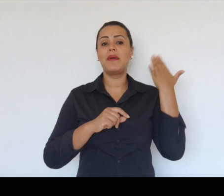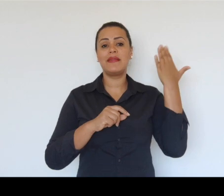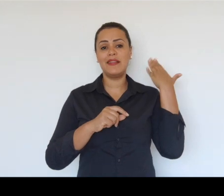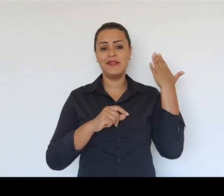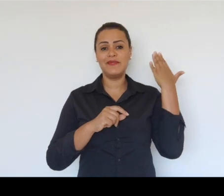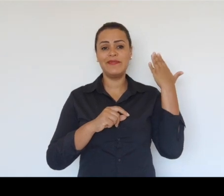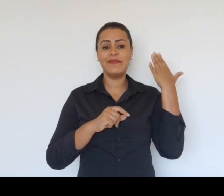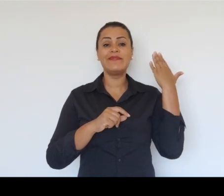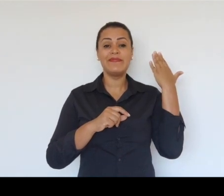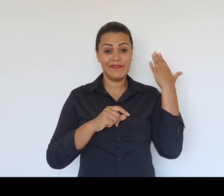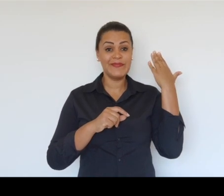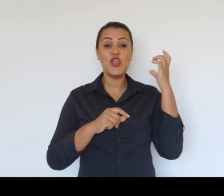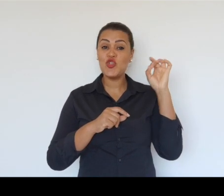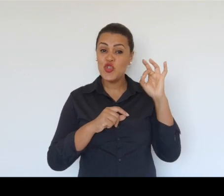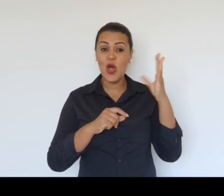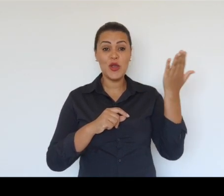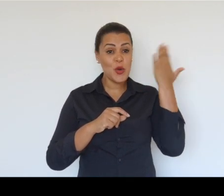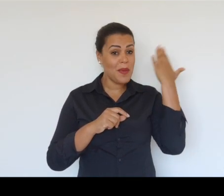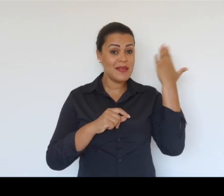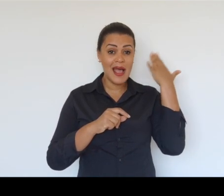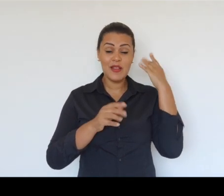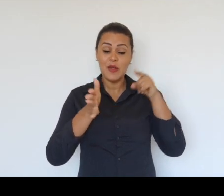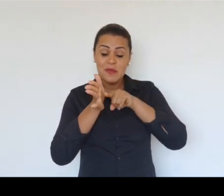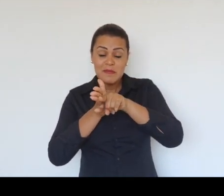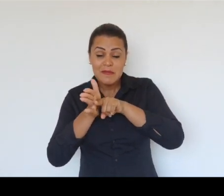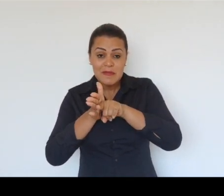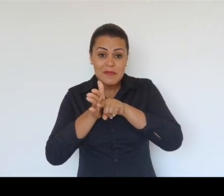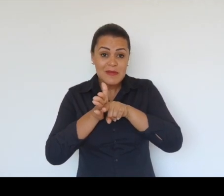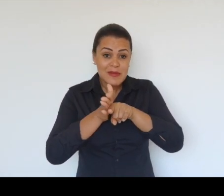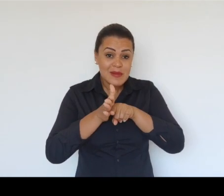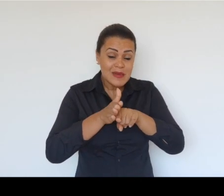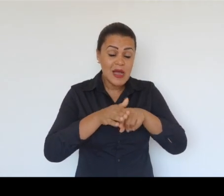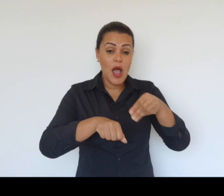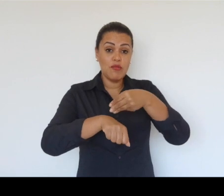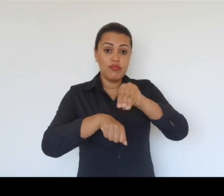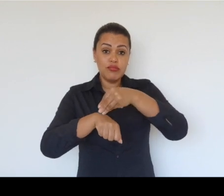passado e só podem ser atingidas através da arqueologia.